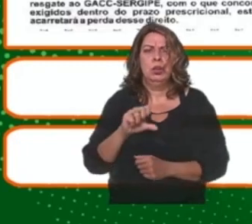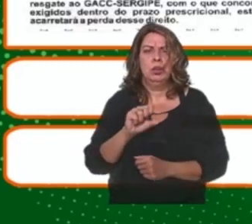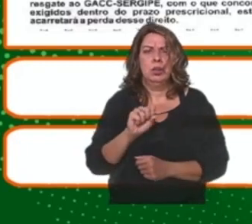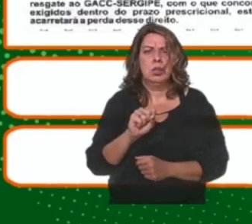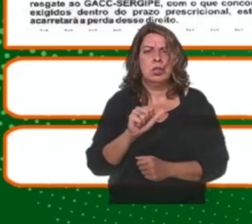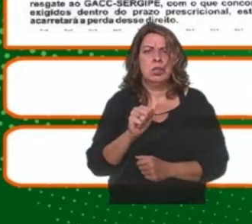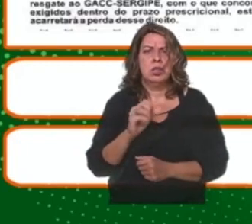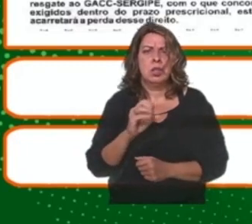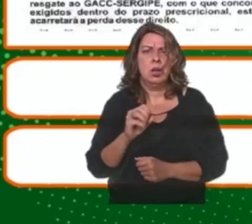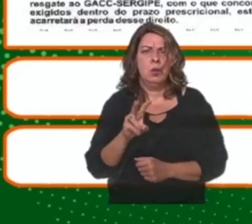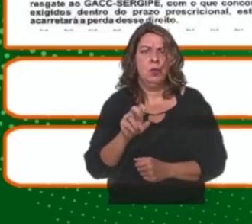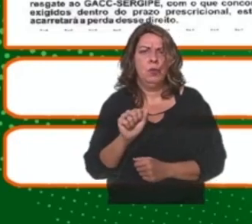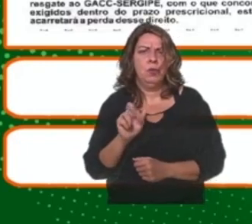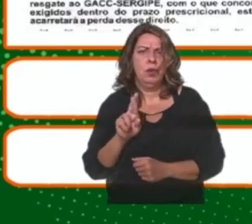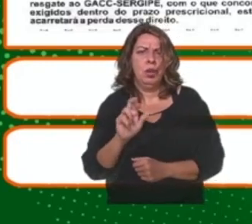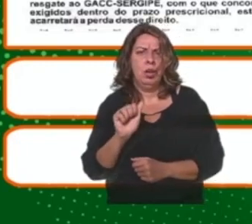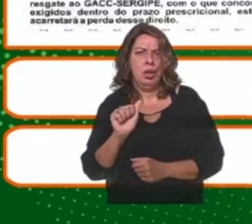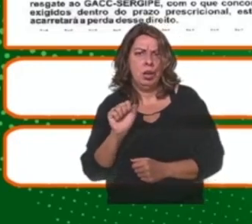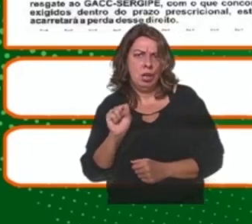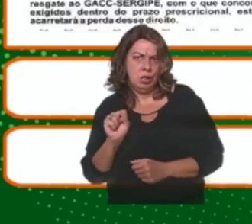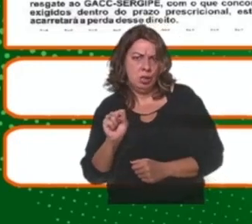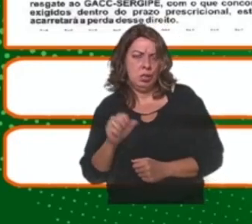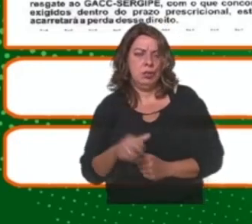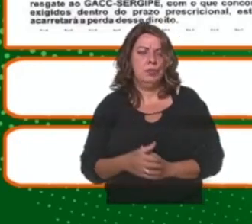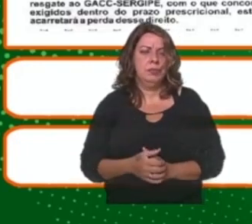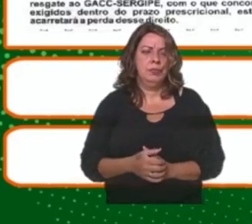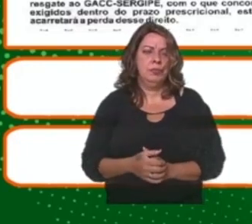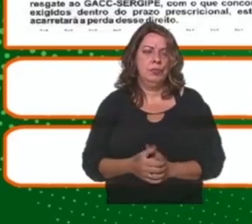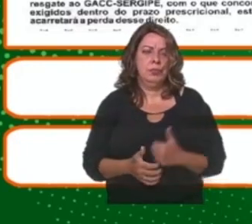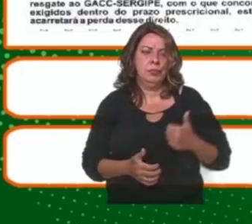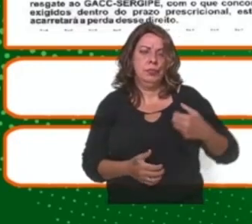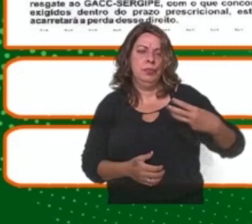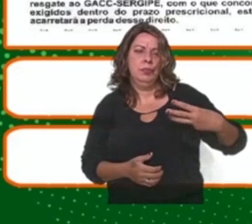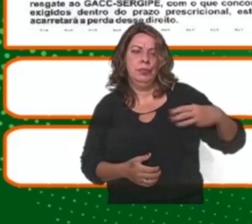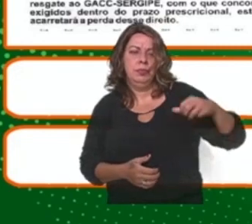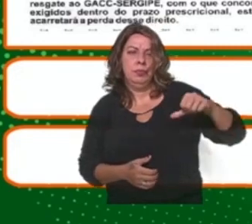Neópolis. Adquiriu aí com o Nego. Já anuncio também aqui, ó,